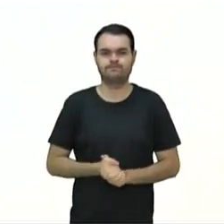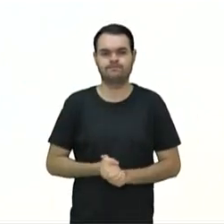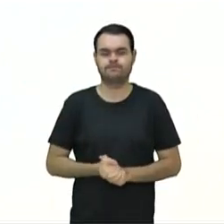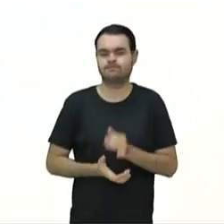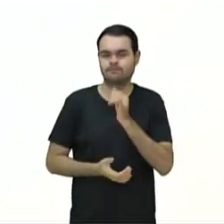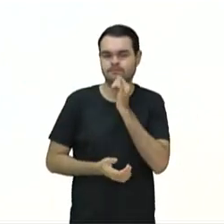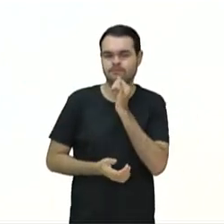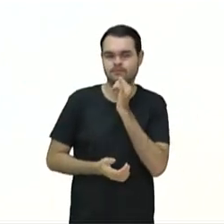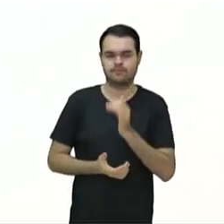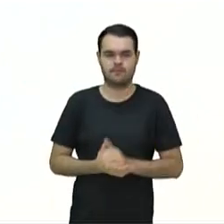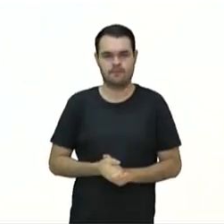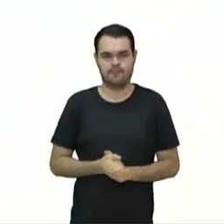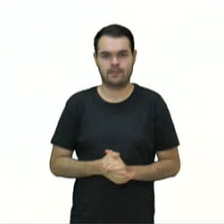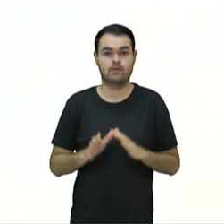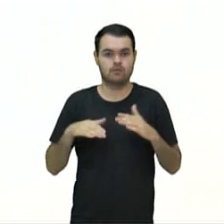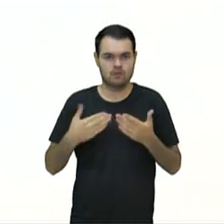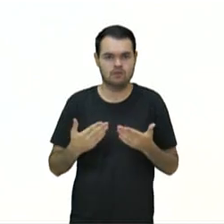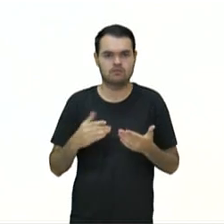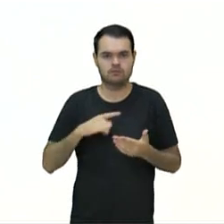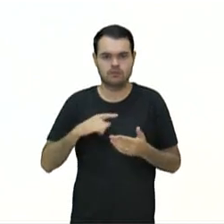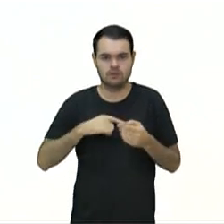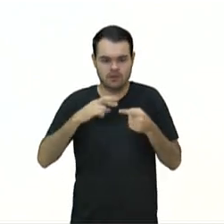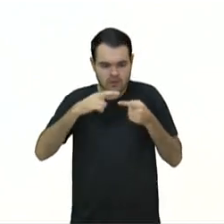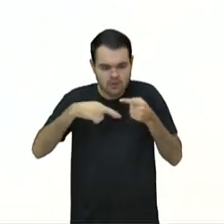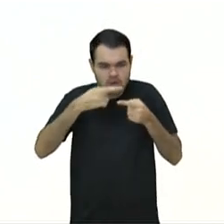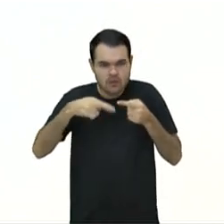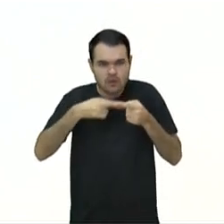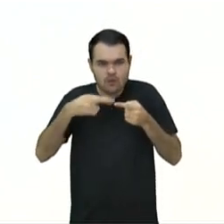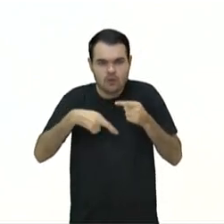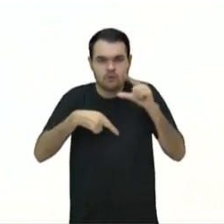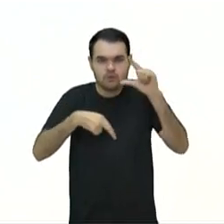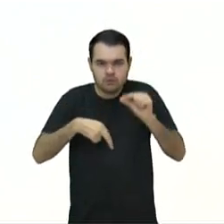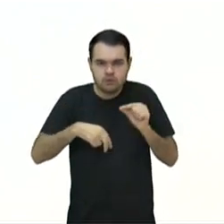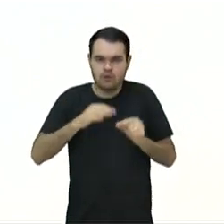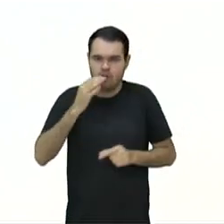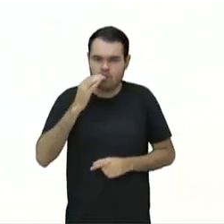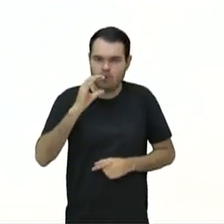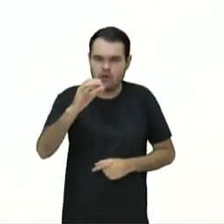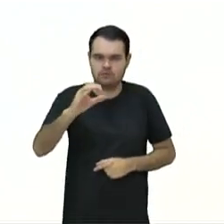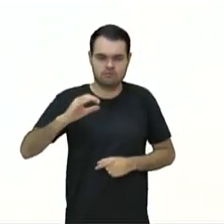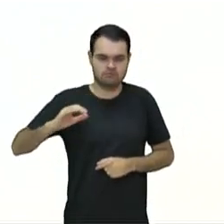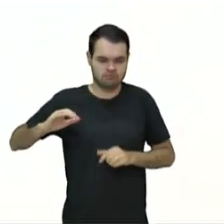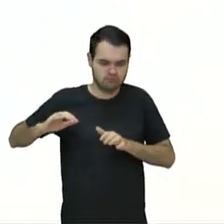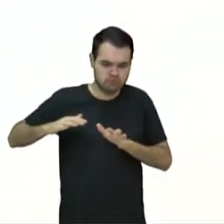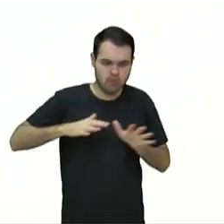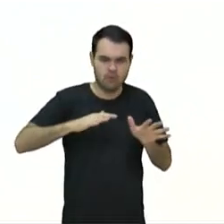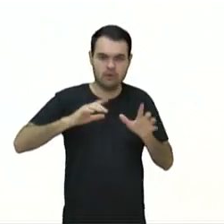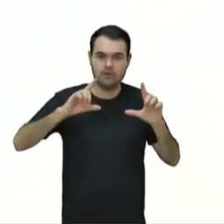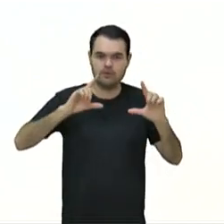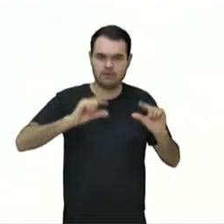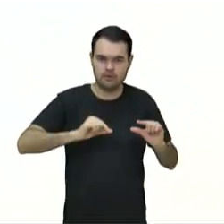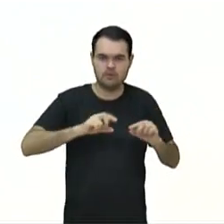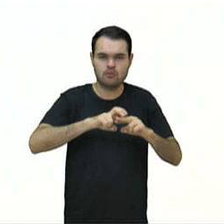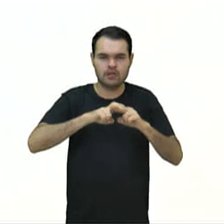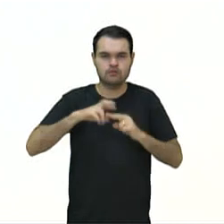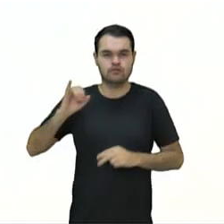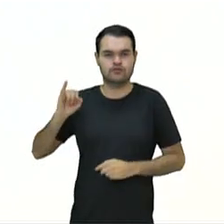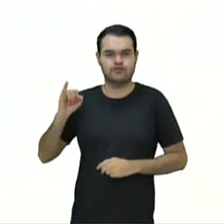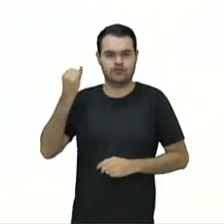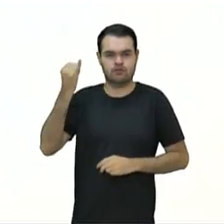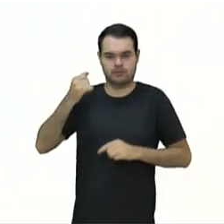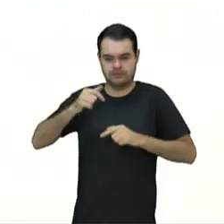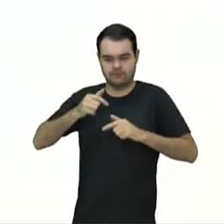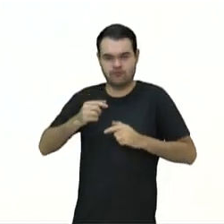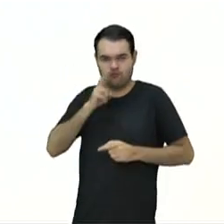Por exemplo, quando o resistor faz diminuir a passagem da corrente por meio do efeito Joule,